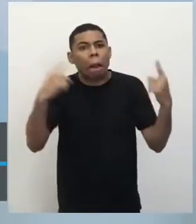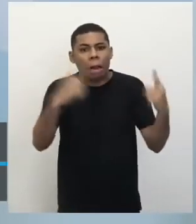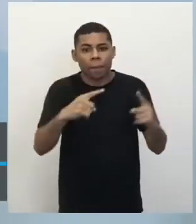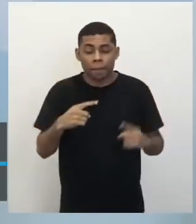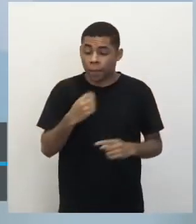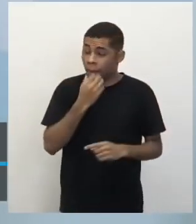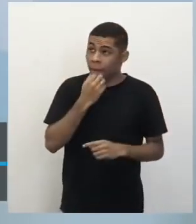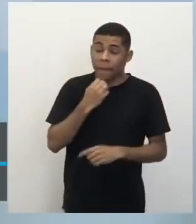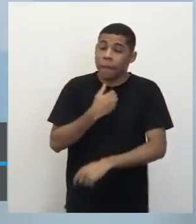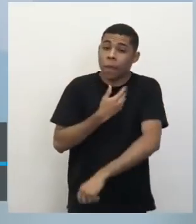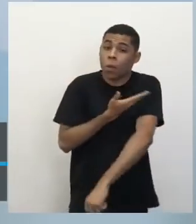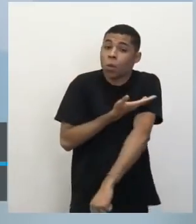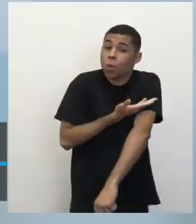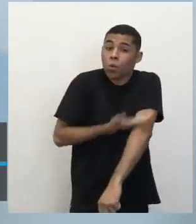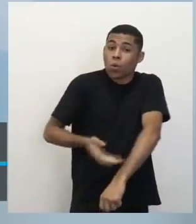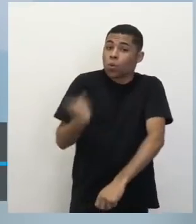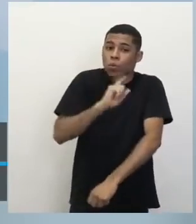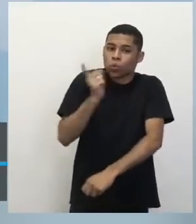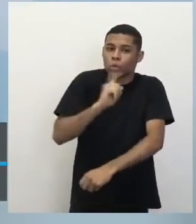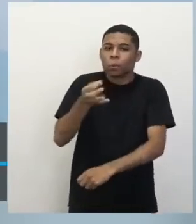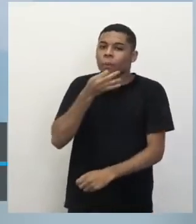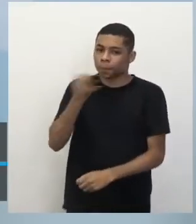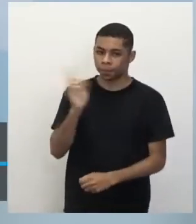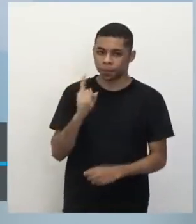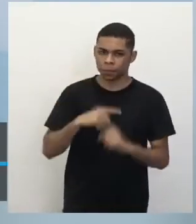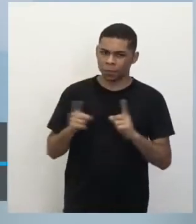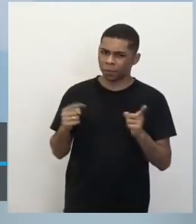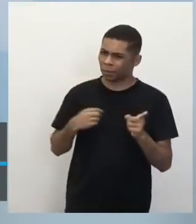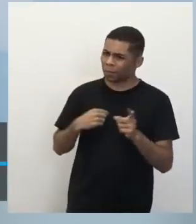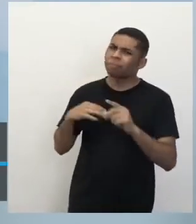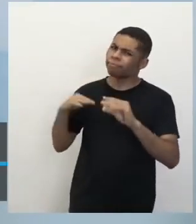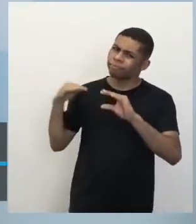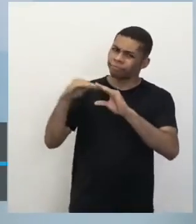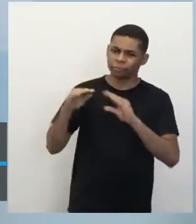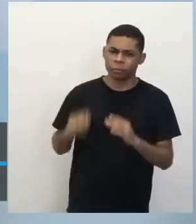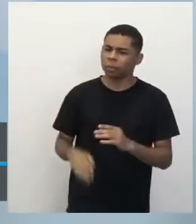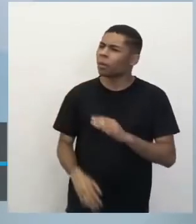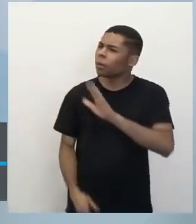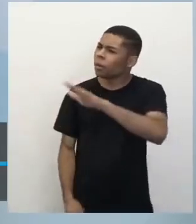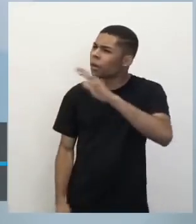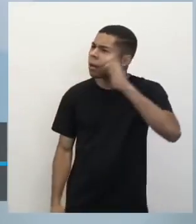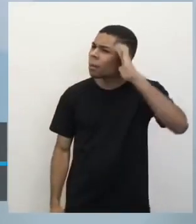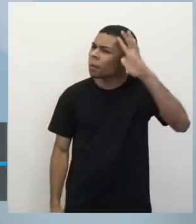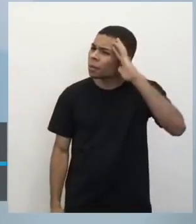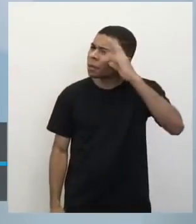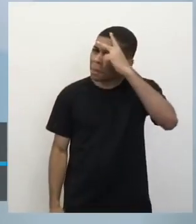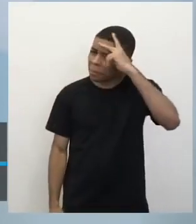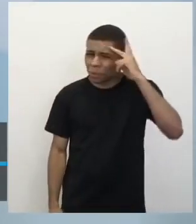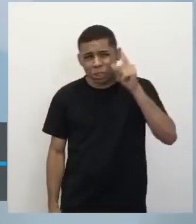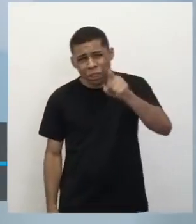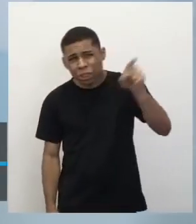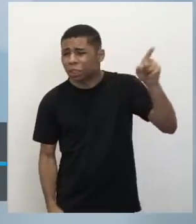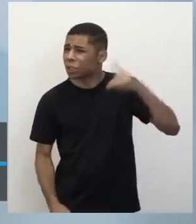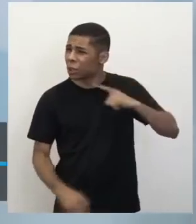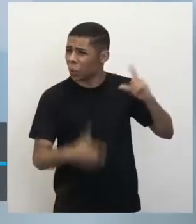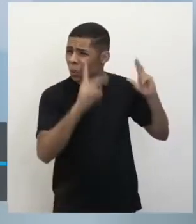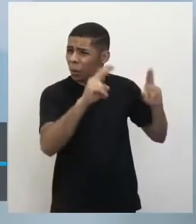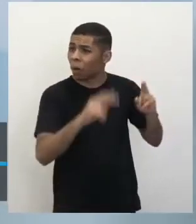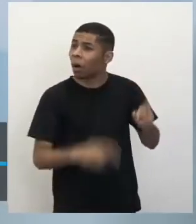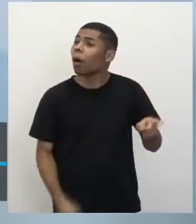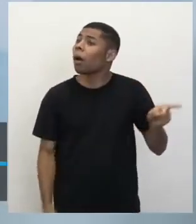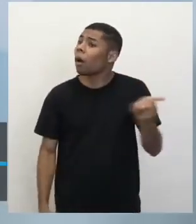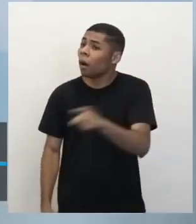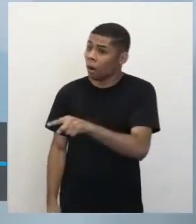do outro, mas esse não teve como. E eu coloquei, falei, gente, imaginem outras pessoas que utilizam prótese, ao visualizar